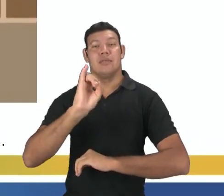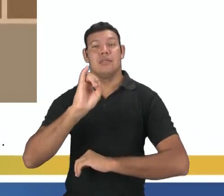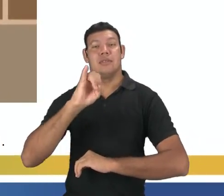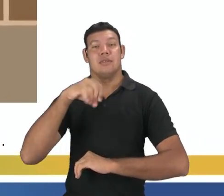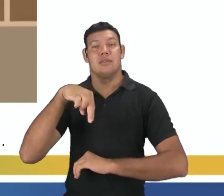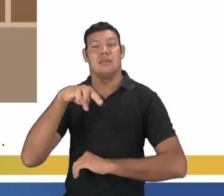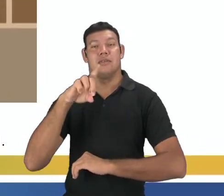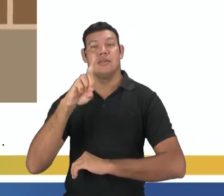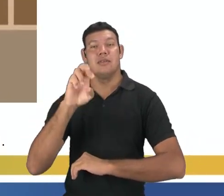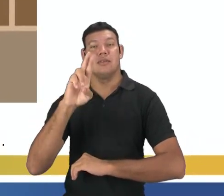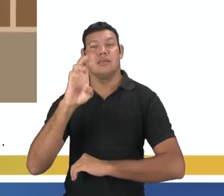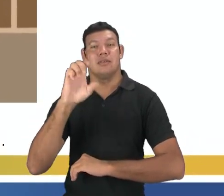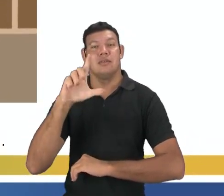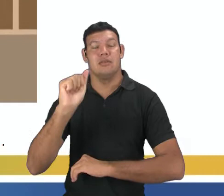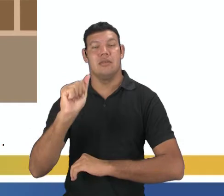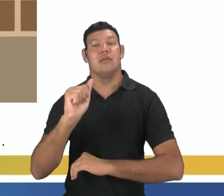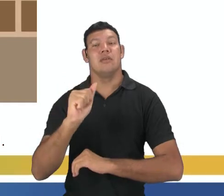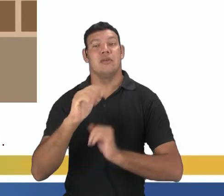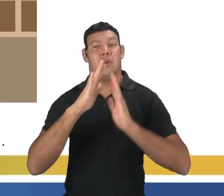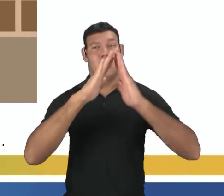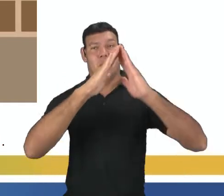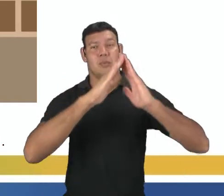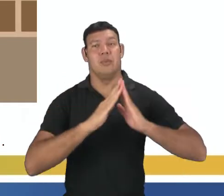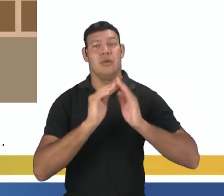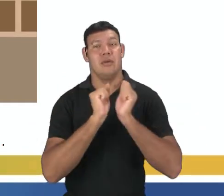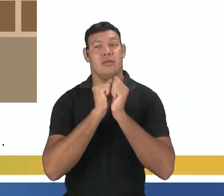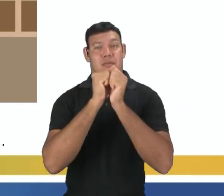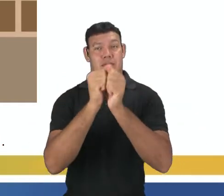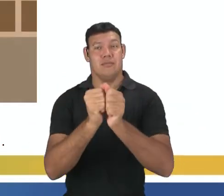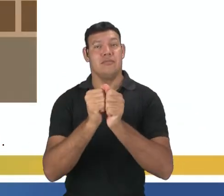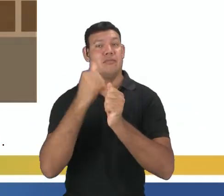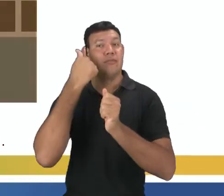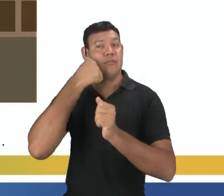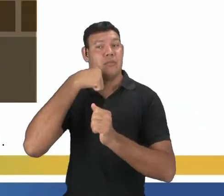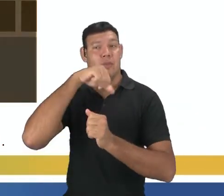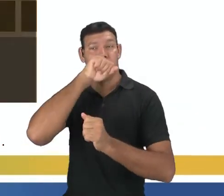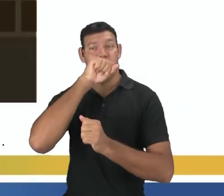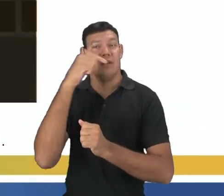Ela morava com uma madrasta muito má que tinha 2 filhas.